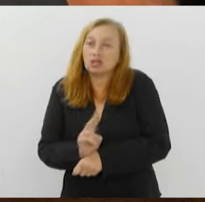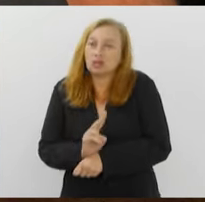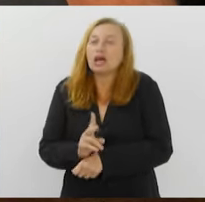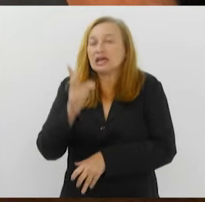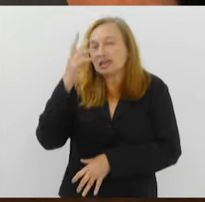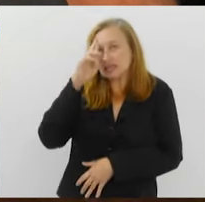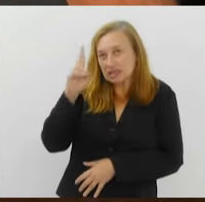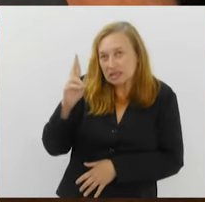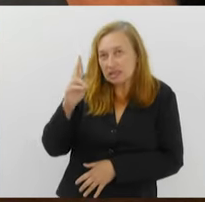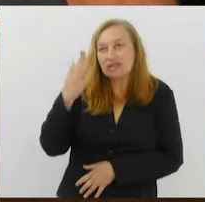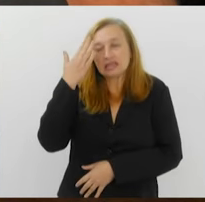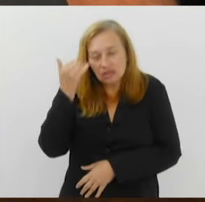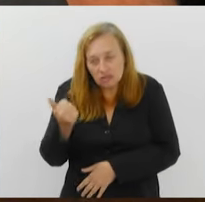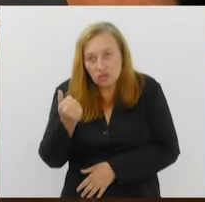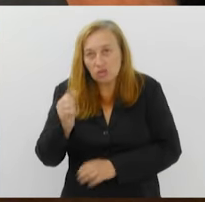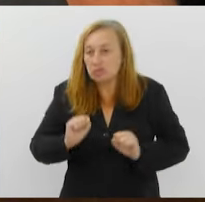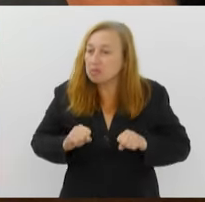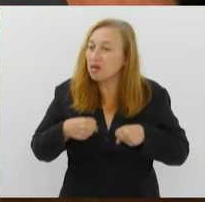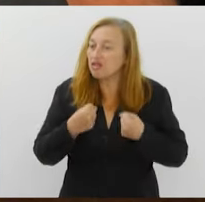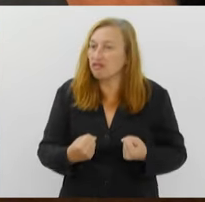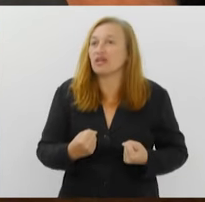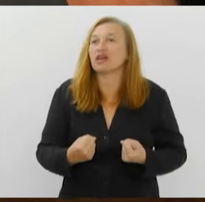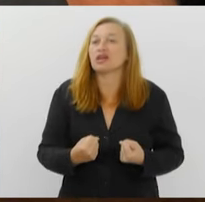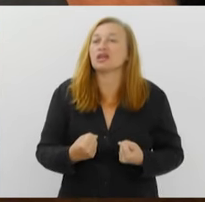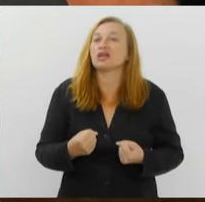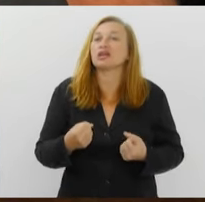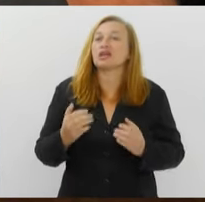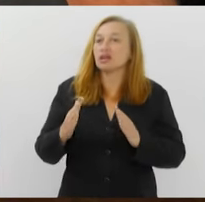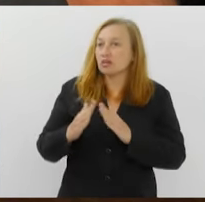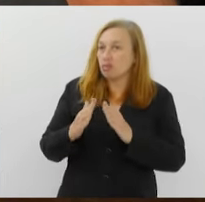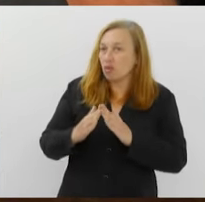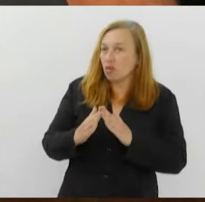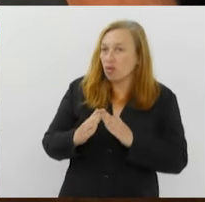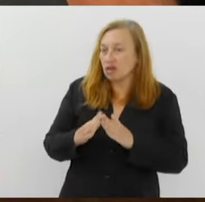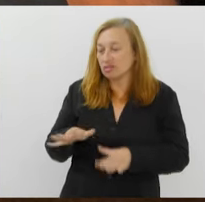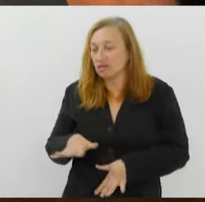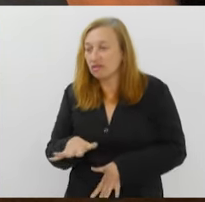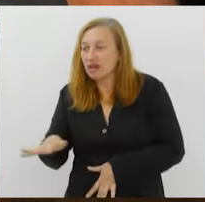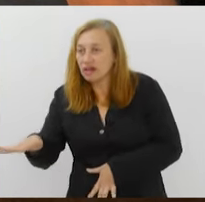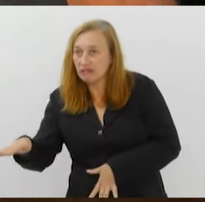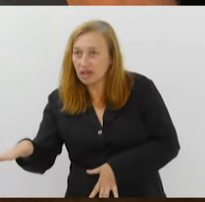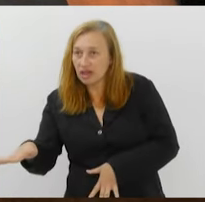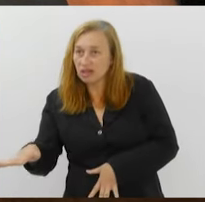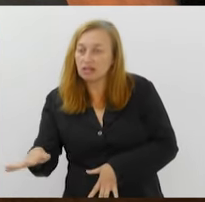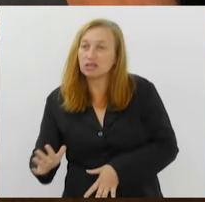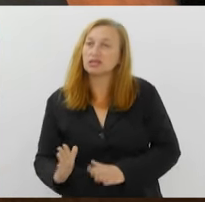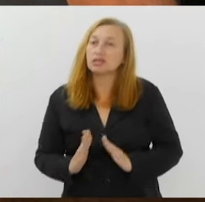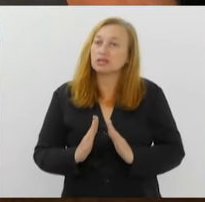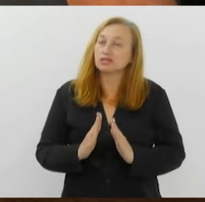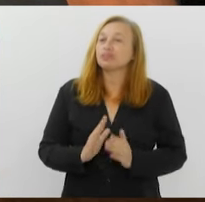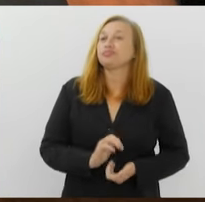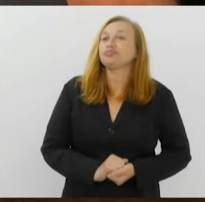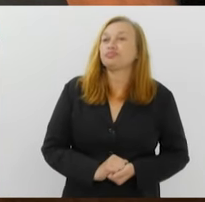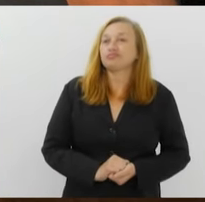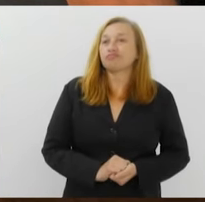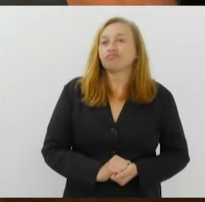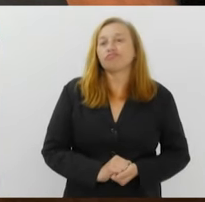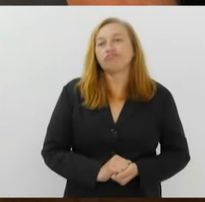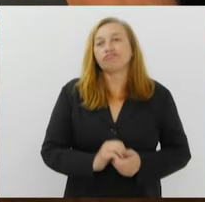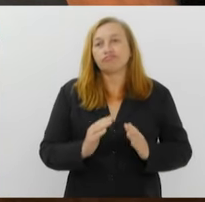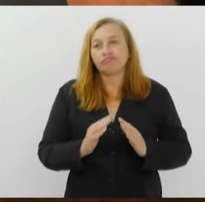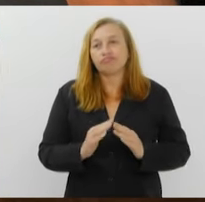uma covardia com um cidadão de bem que mora nas áreas de favela, que mora na periferia dessa cidade, do nosso